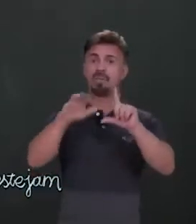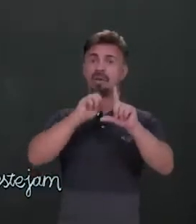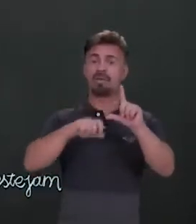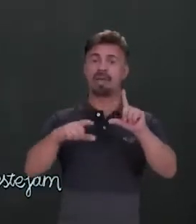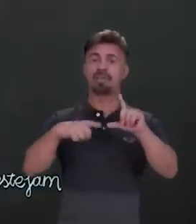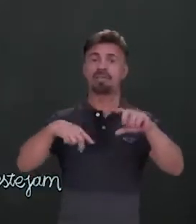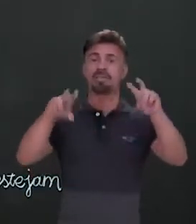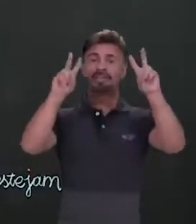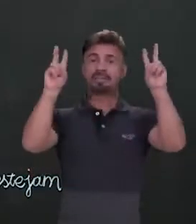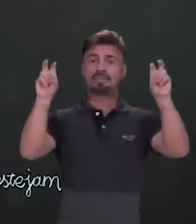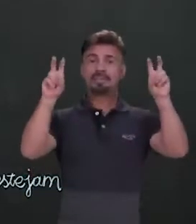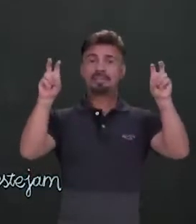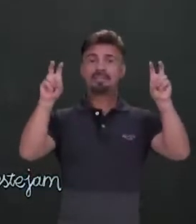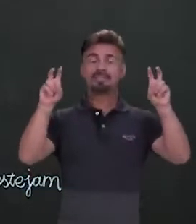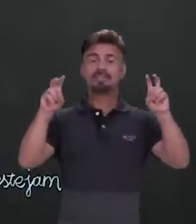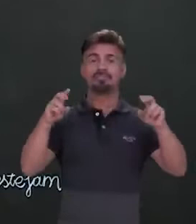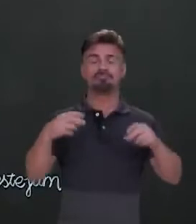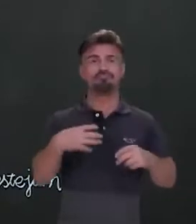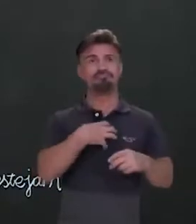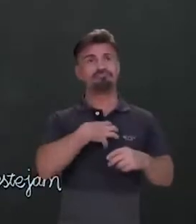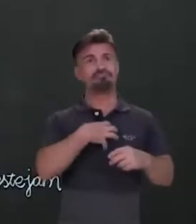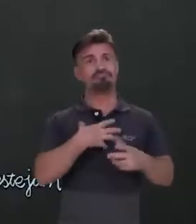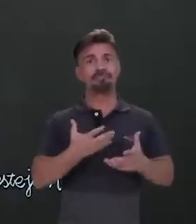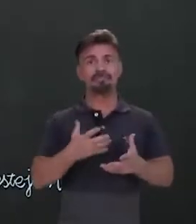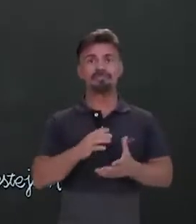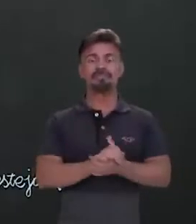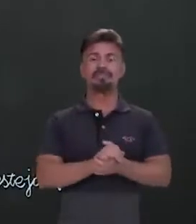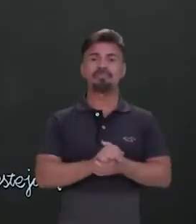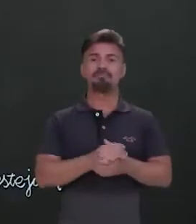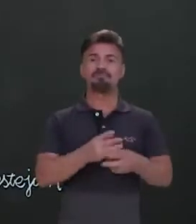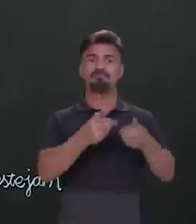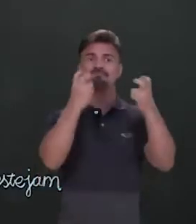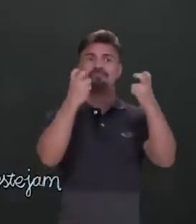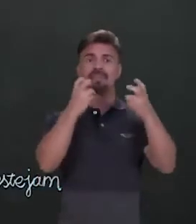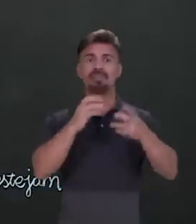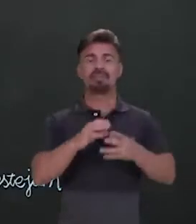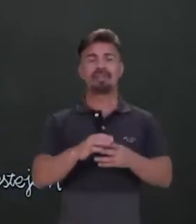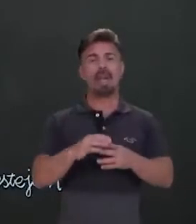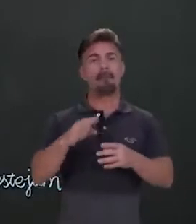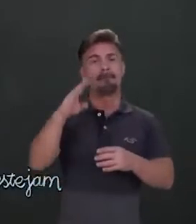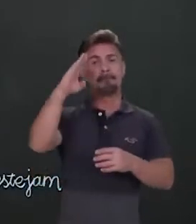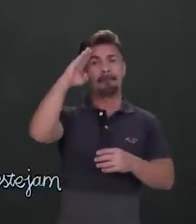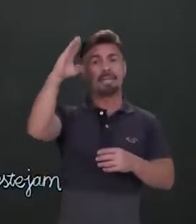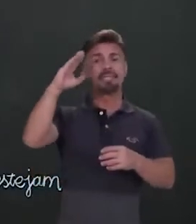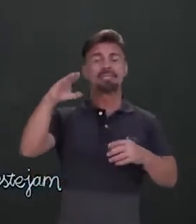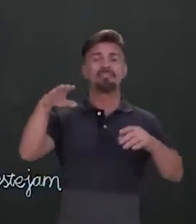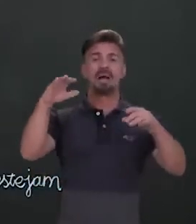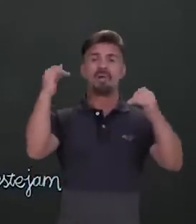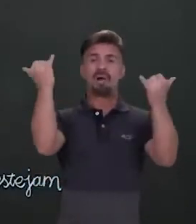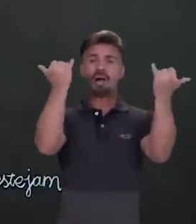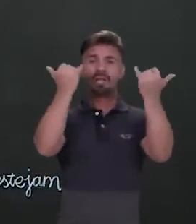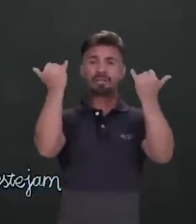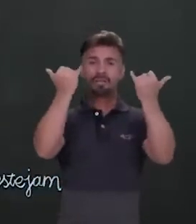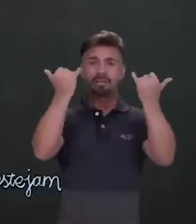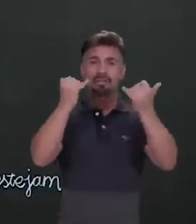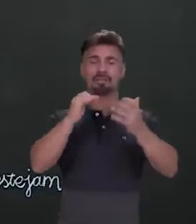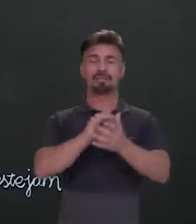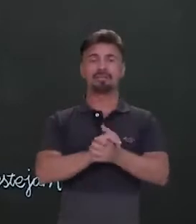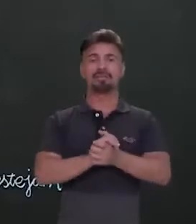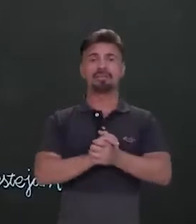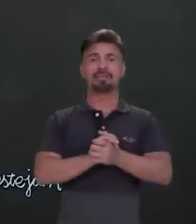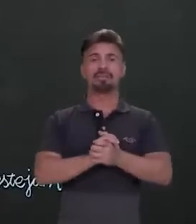têm títulos polêmicos ou sensacionalistas. Essa informação, nesse caso aqui, principal, as notícias têm